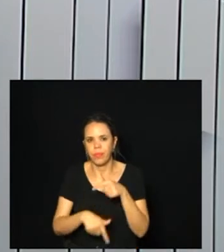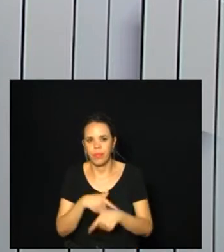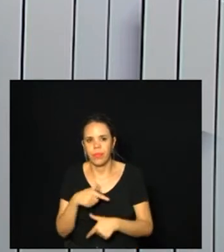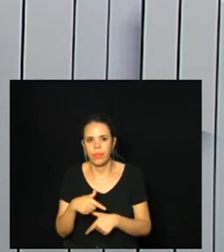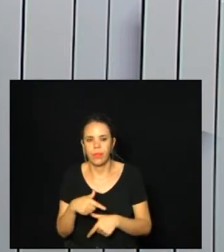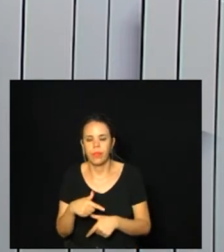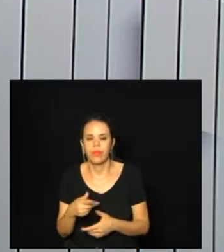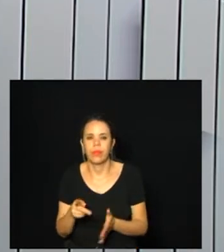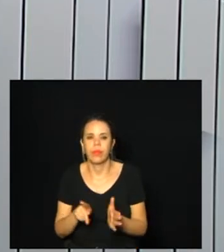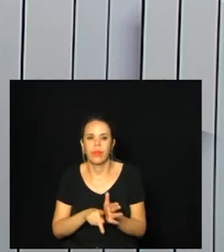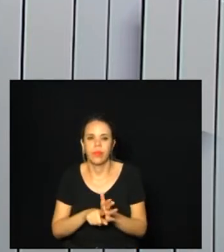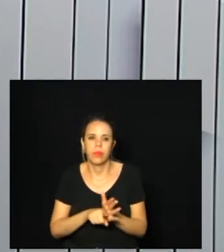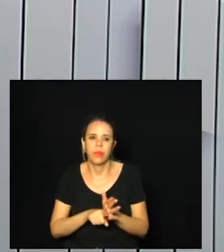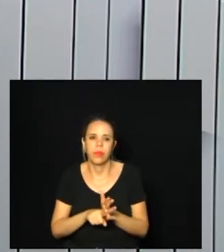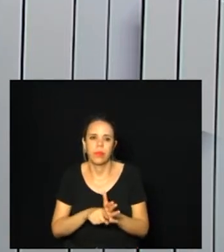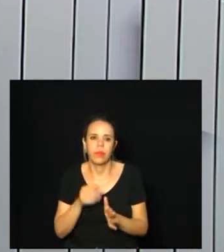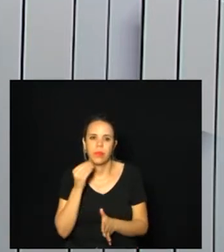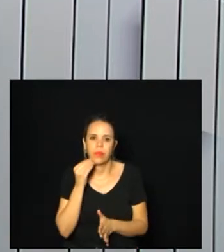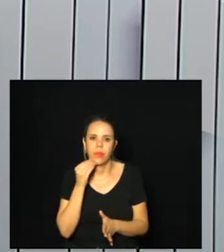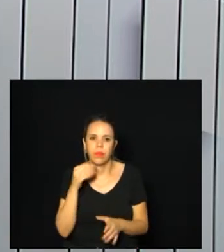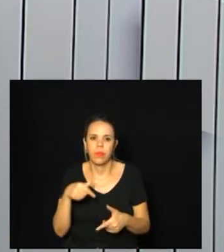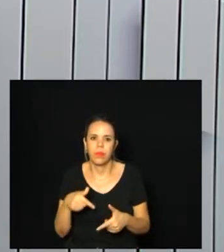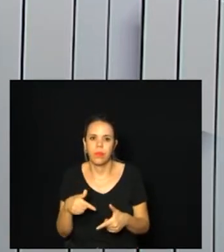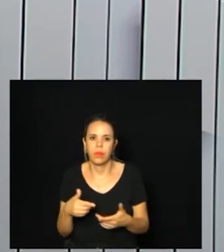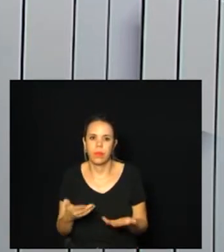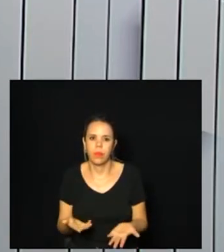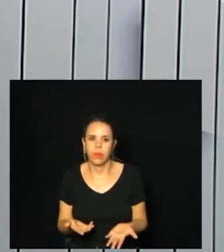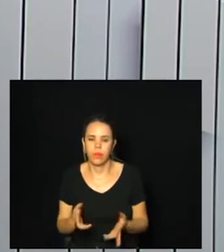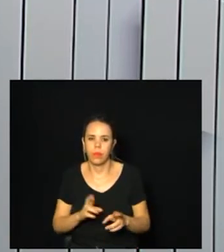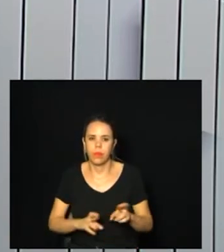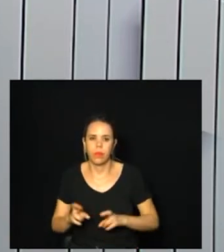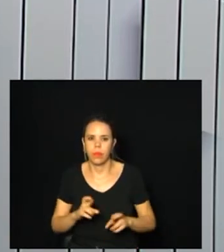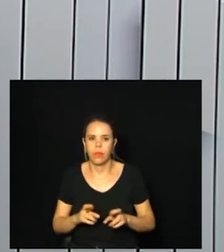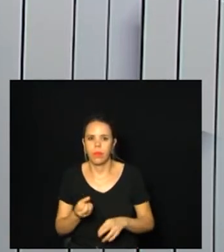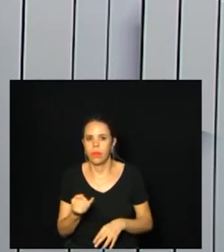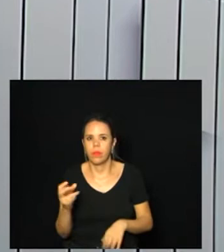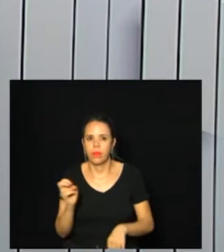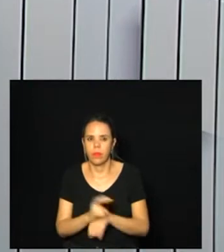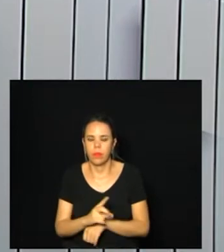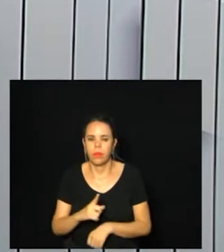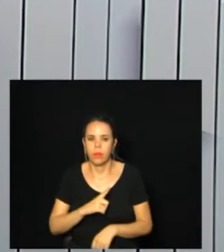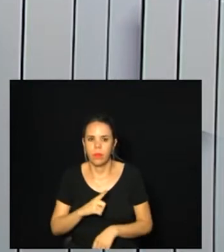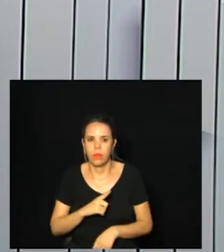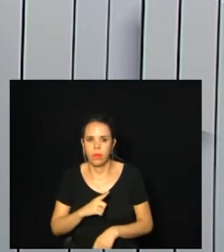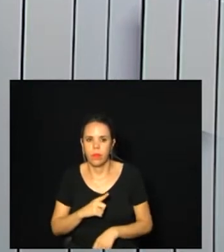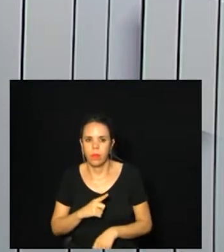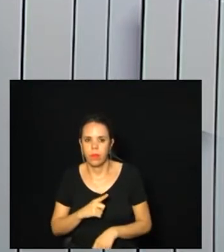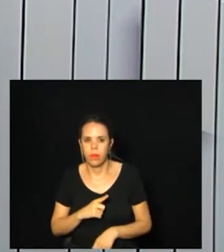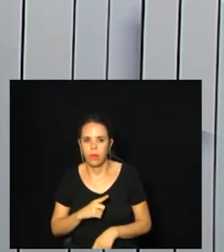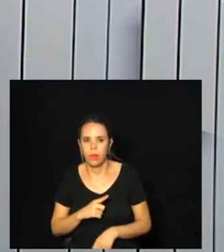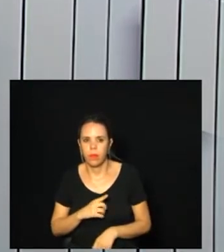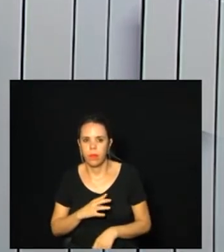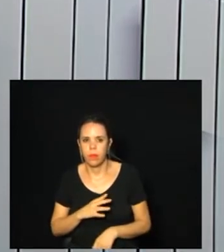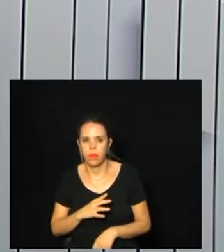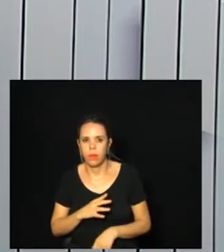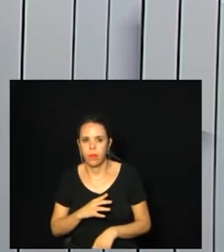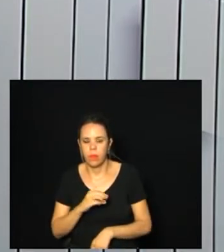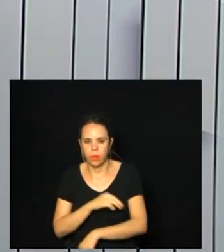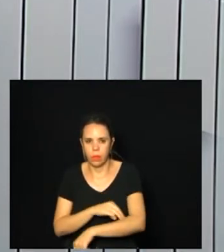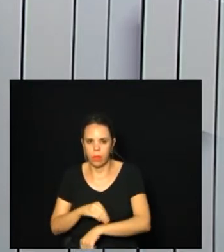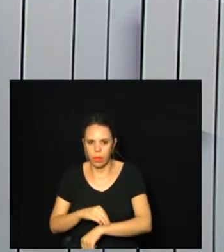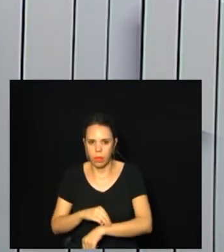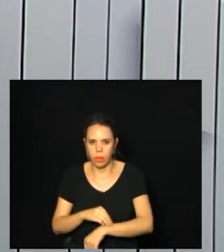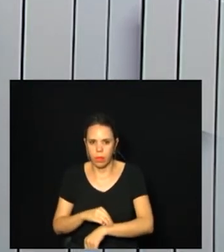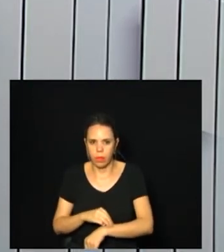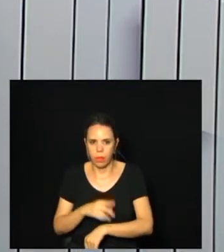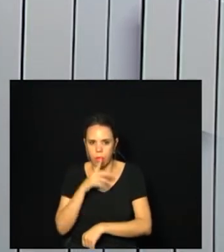está em busca de uma oportunidade no mercado de trabalho, confira agora as vagas que estão disponíveis nas cidades de Montemor